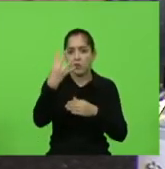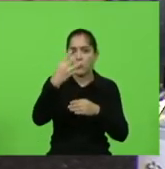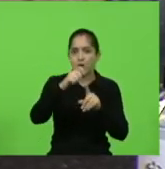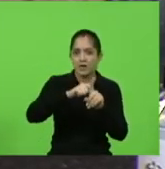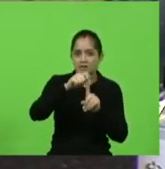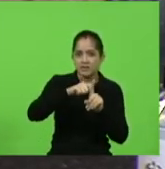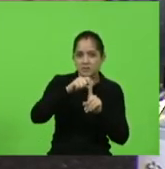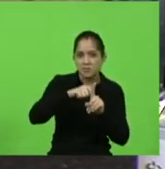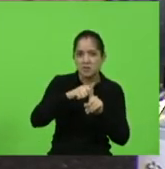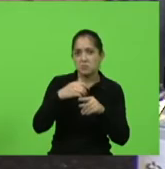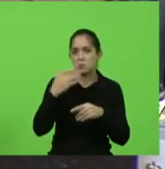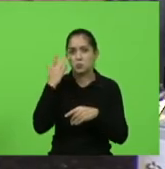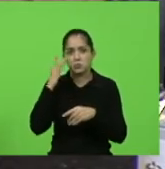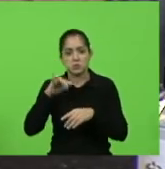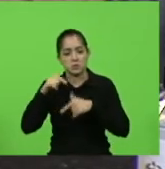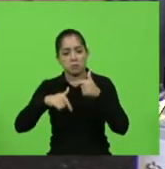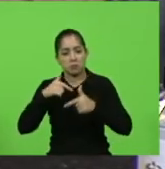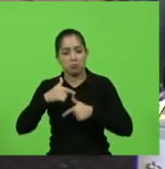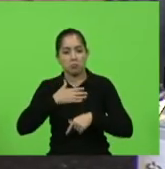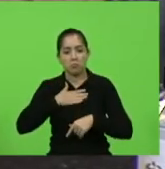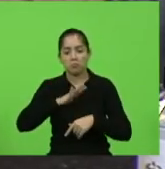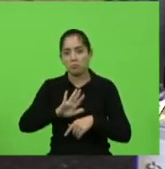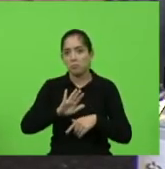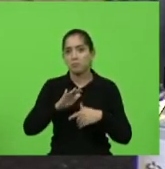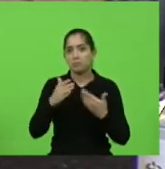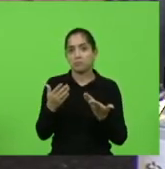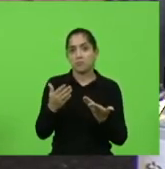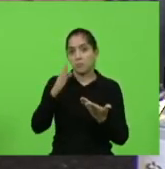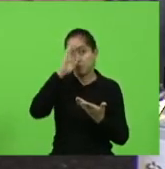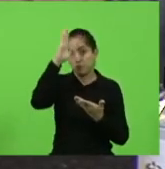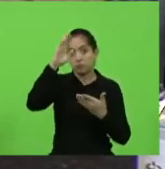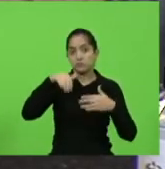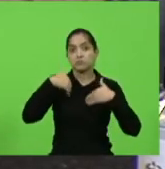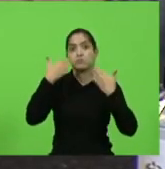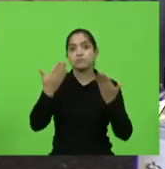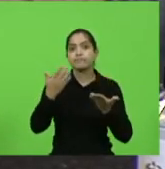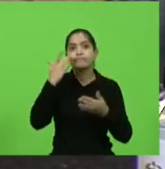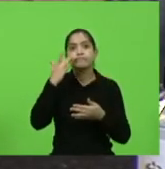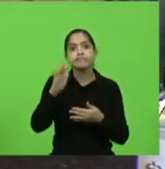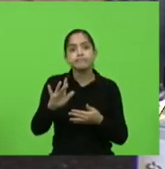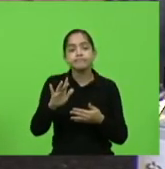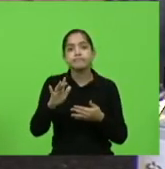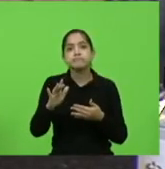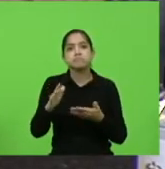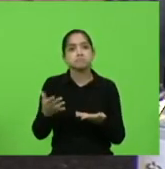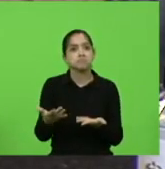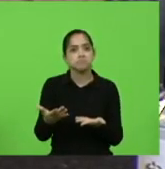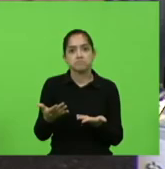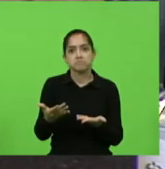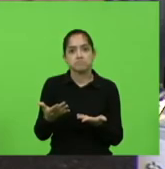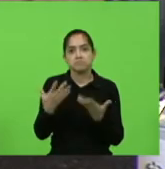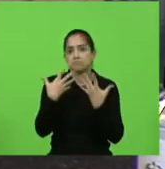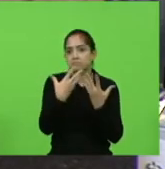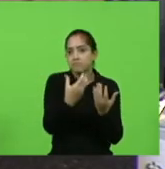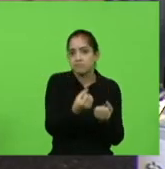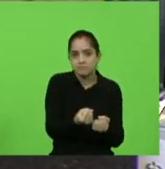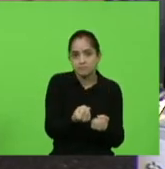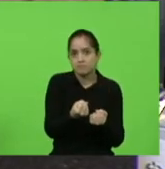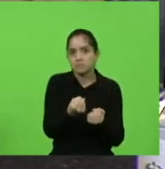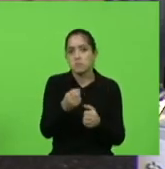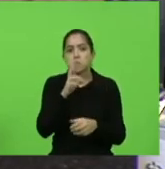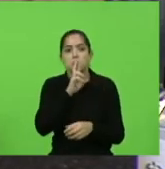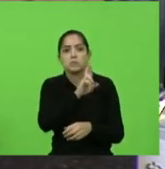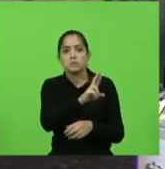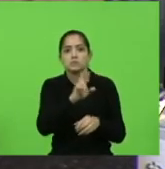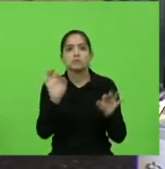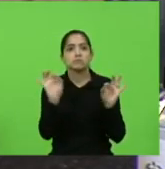gosta de trabalhar, ou eu não sei que prioridade é a dele, porque ele não atende, o governo não dá respostas, a gente fica aqui